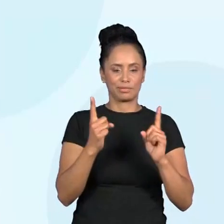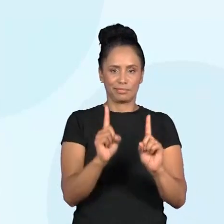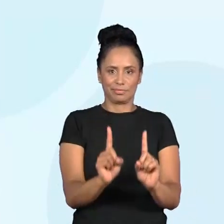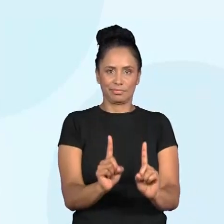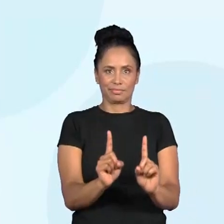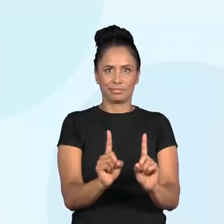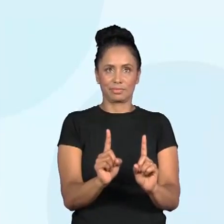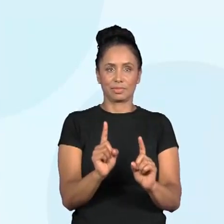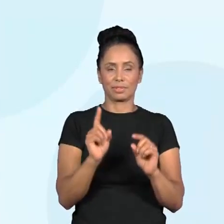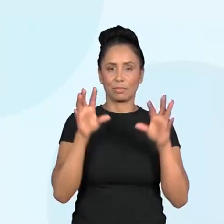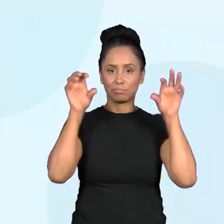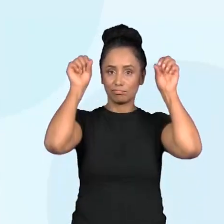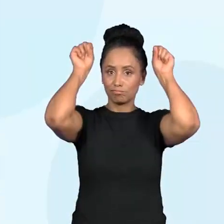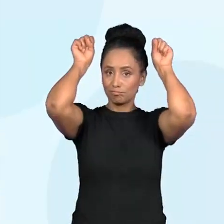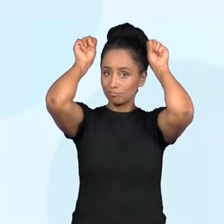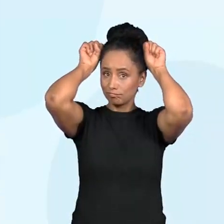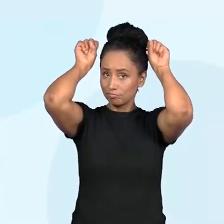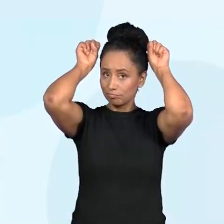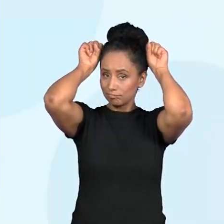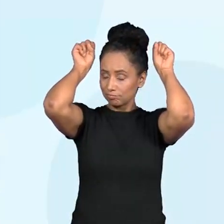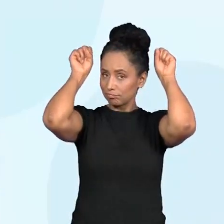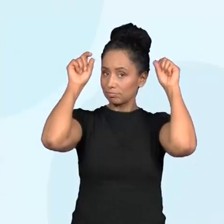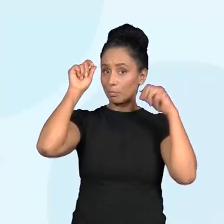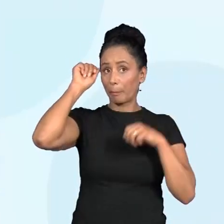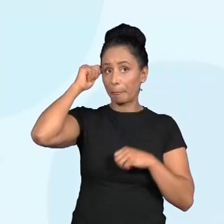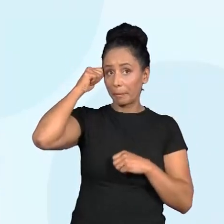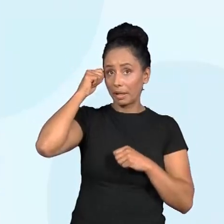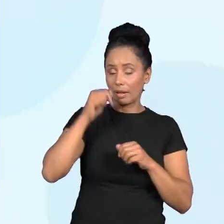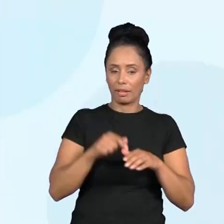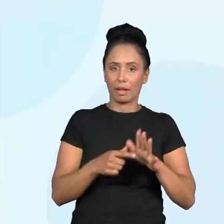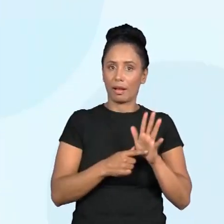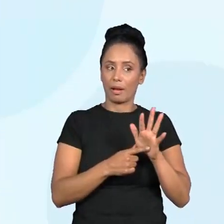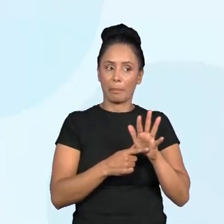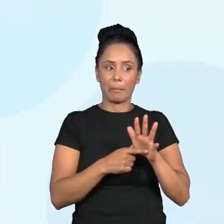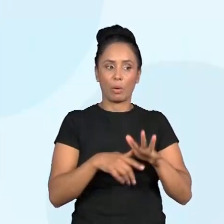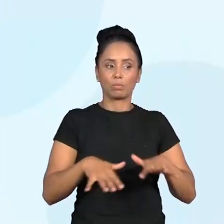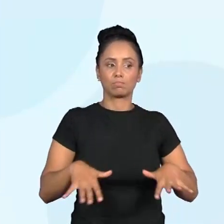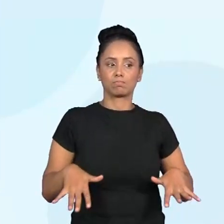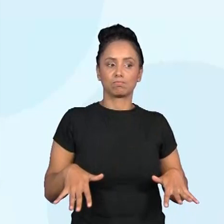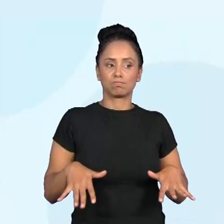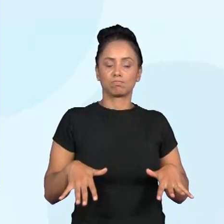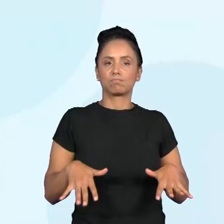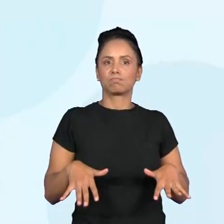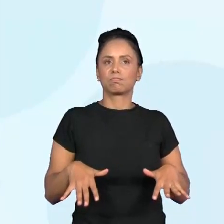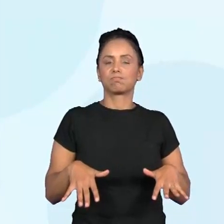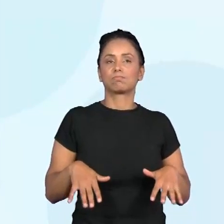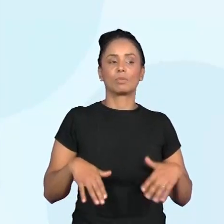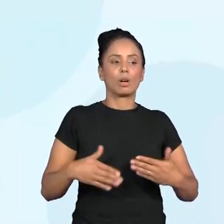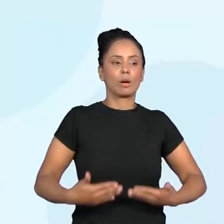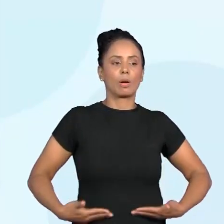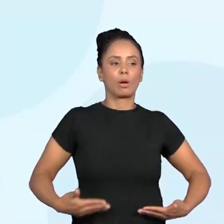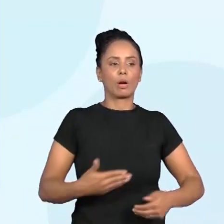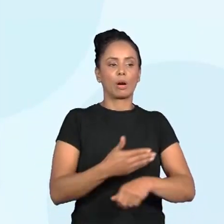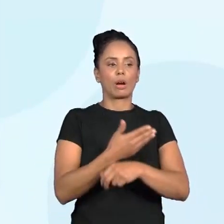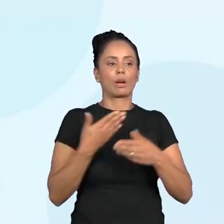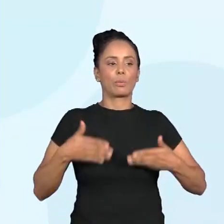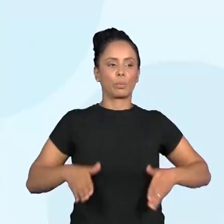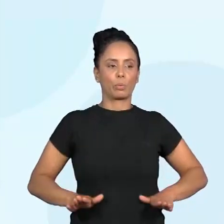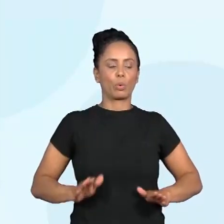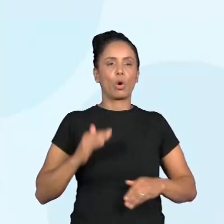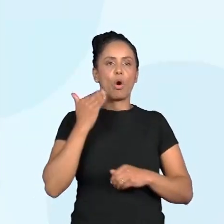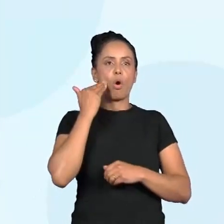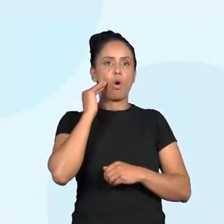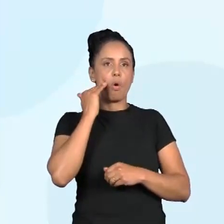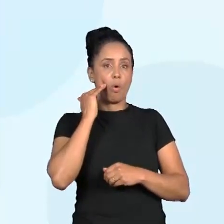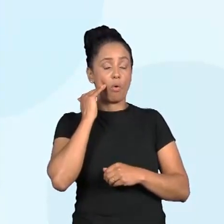cabelinho preso dos dois lados. Ela está com as mãos soltas, usa um vestido cor-de-rosa longo, um sapatinho.